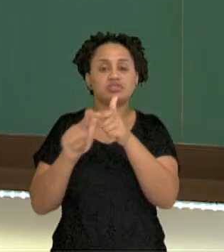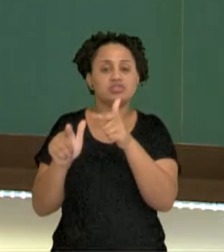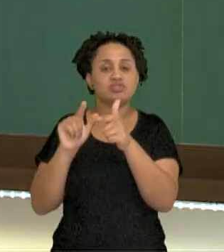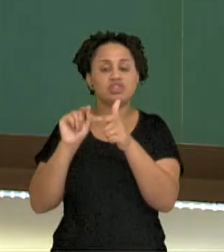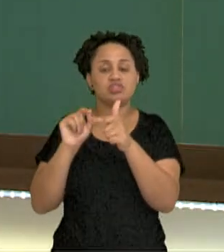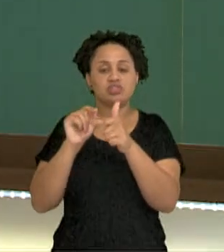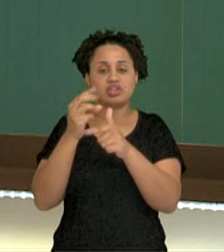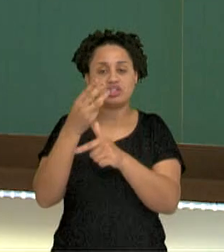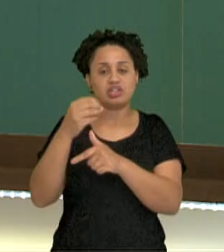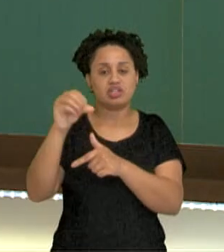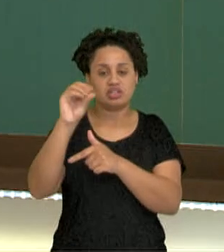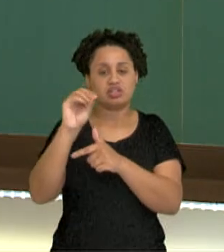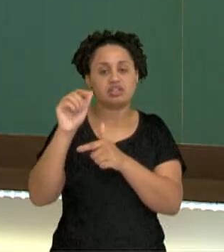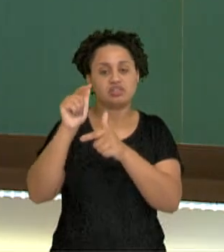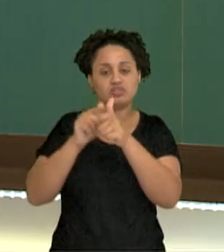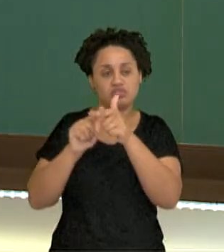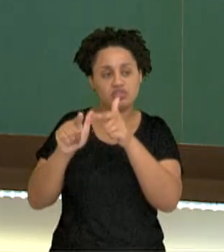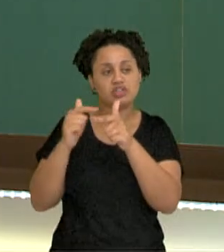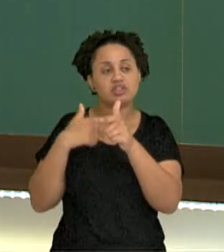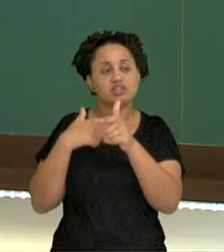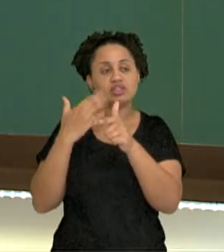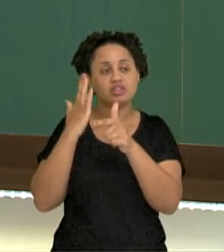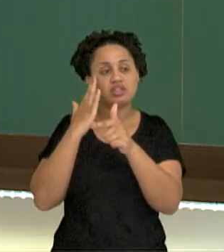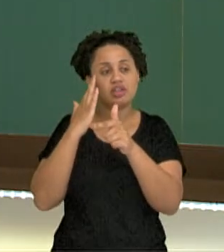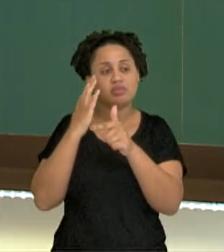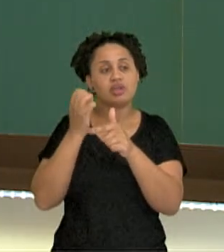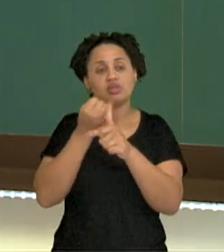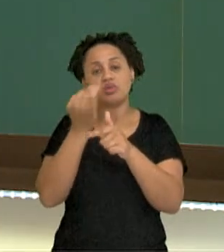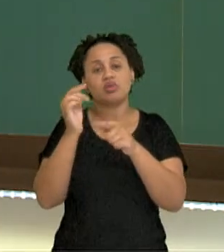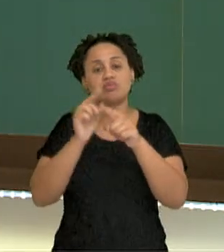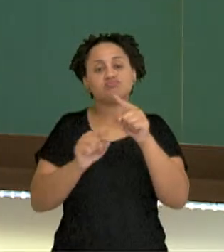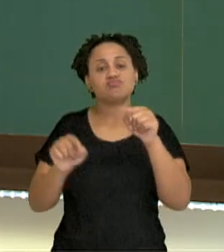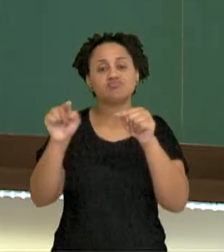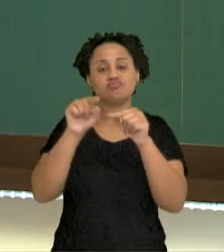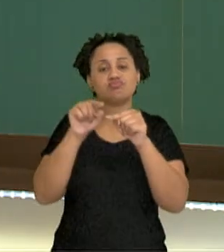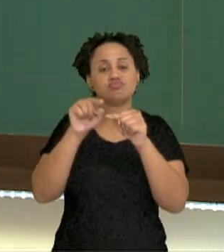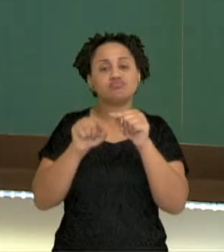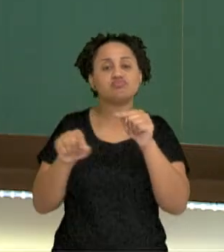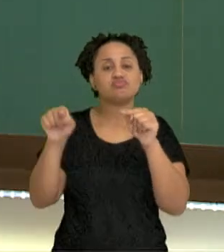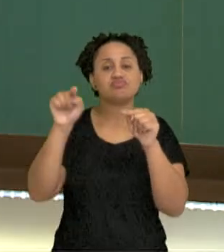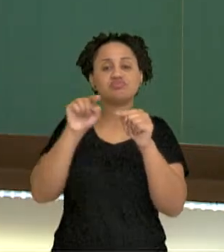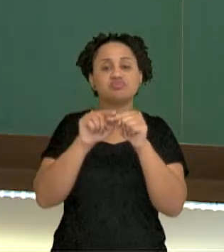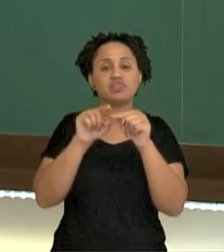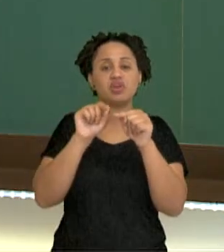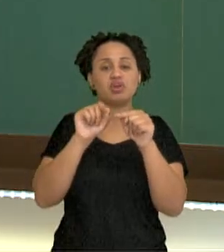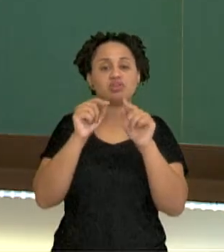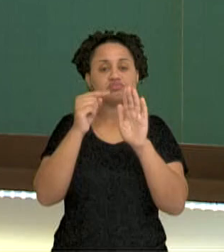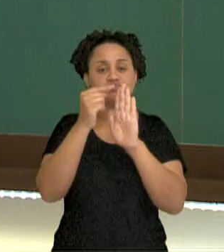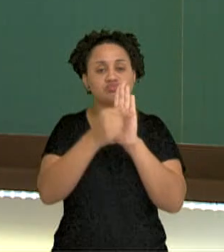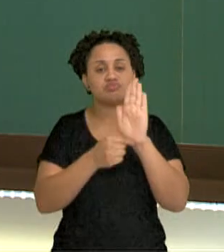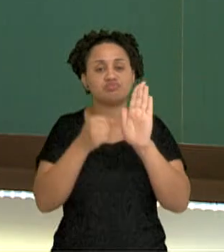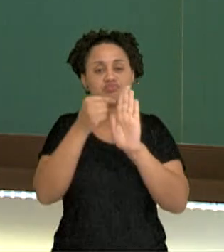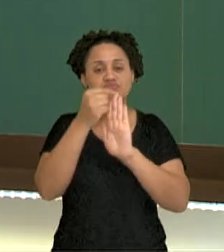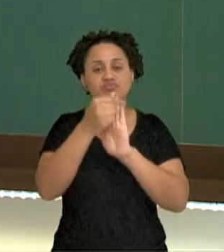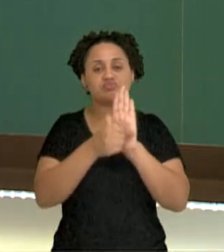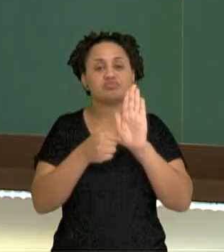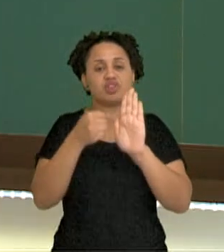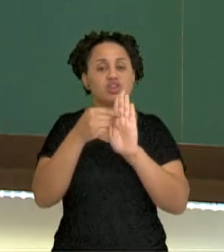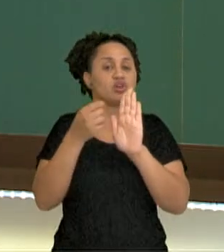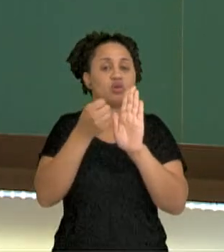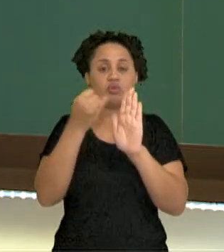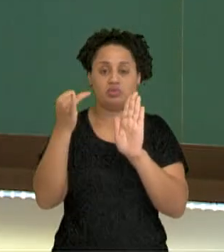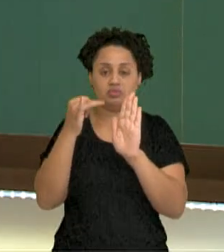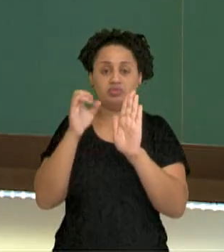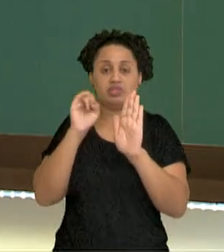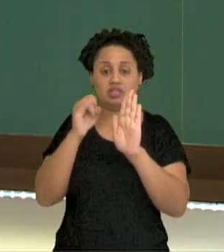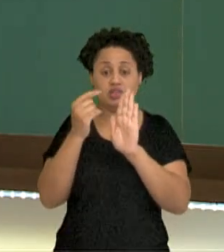por 360 e descobrindo quantas voltas, esse ângulo dá na circunferência. Se ele der